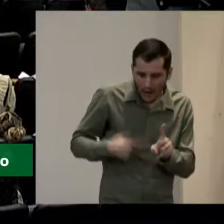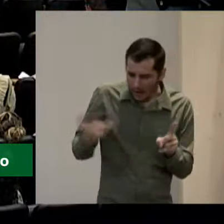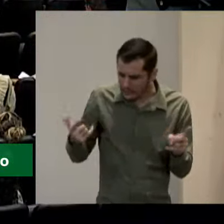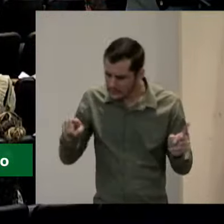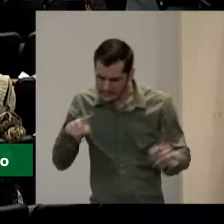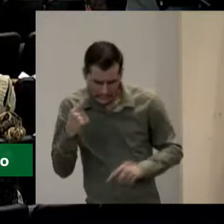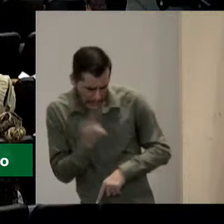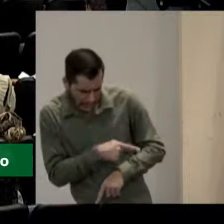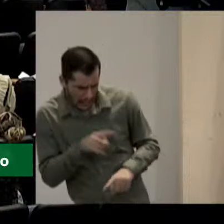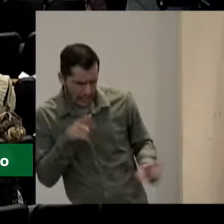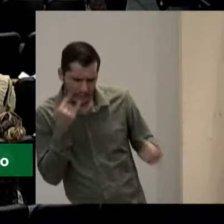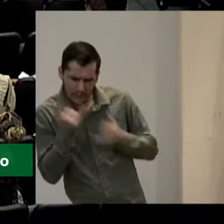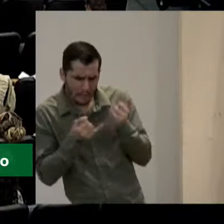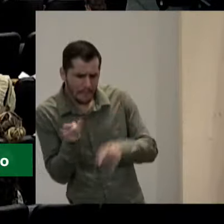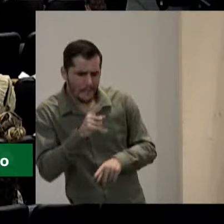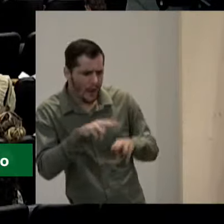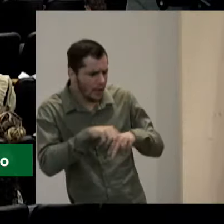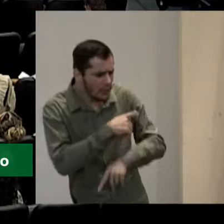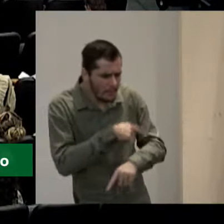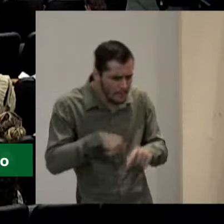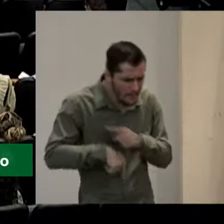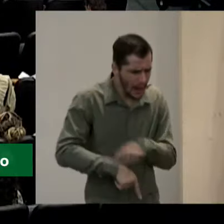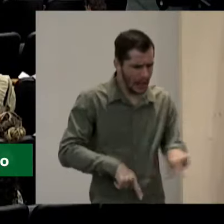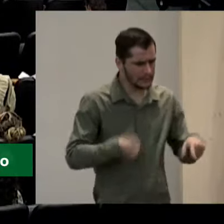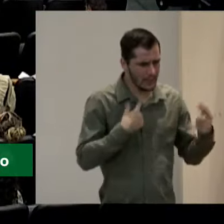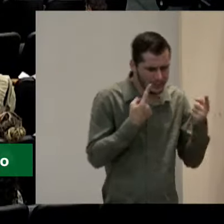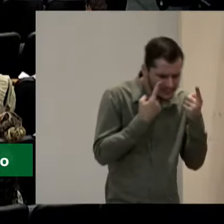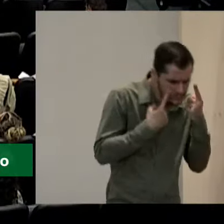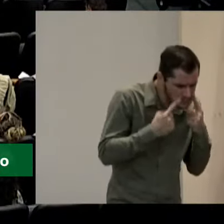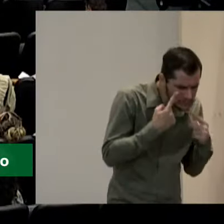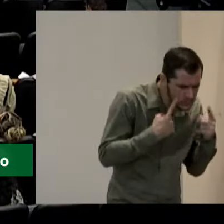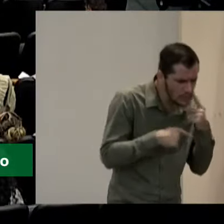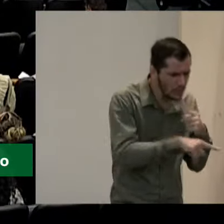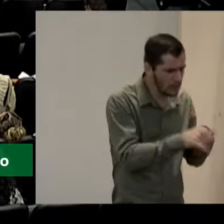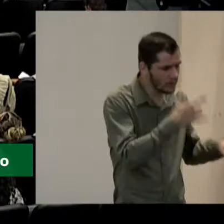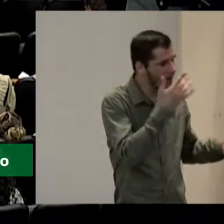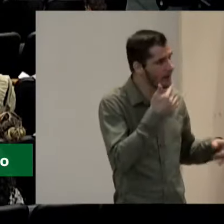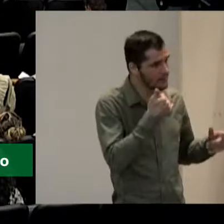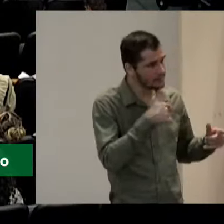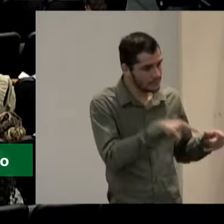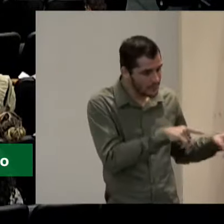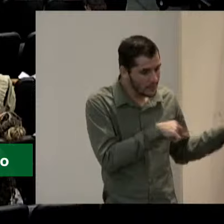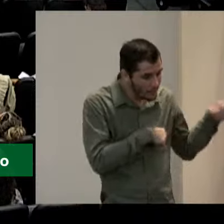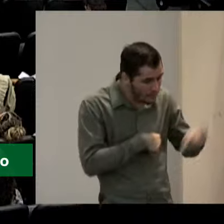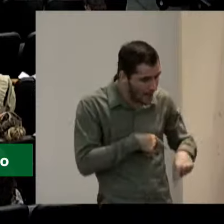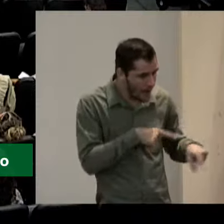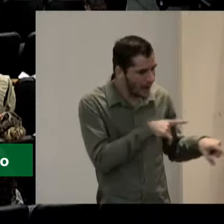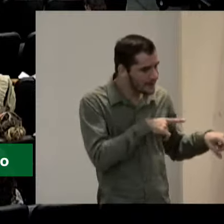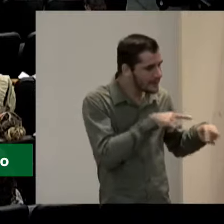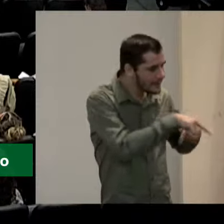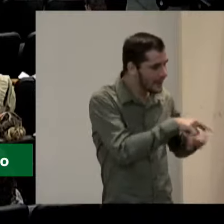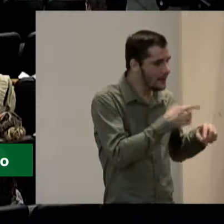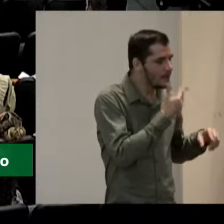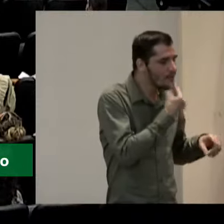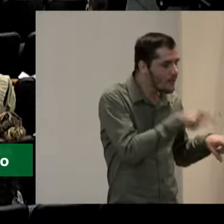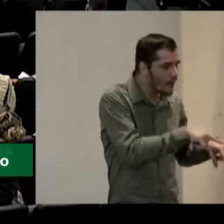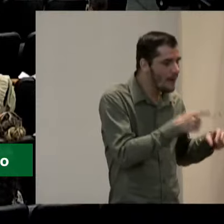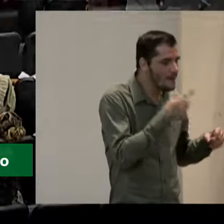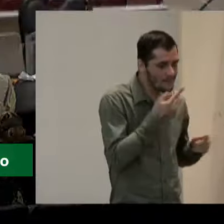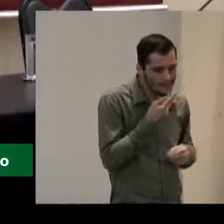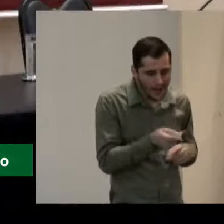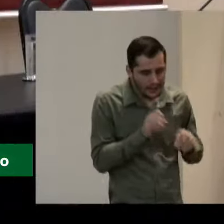Eu começava a chorar, aí seu Exupério, ele me abraçava e falava: oh, eu vou te ensinar matemática, eu sou fiscal da feira, fica comigo, é melhor que brincar